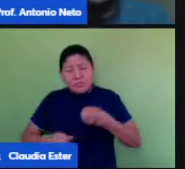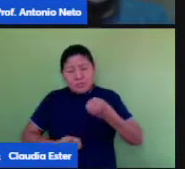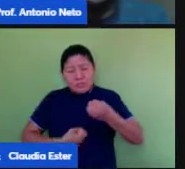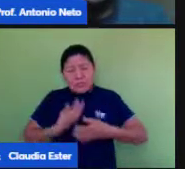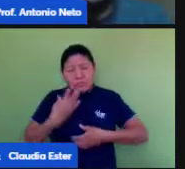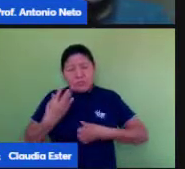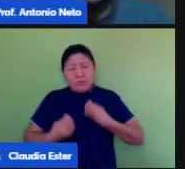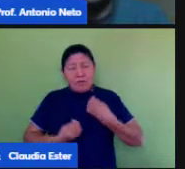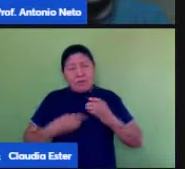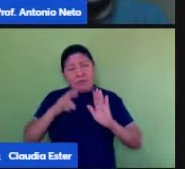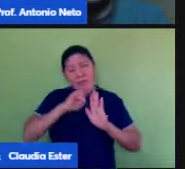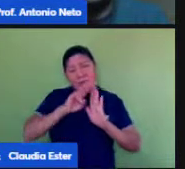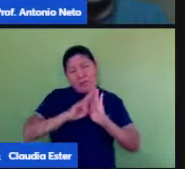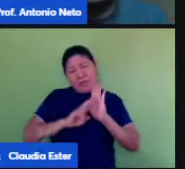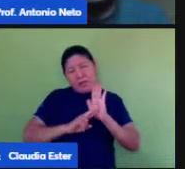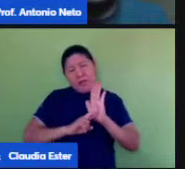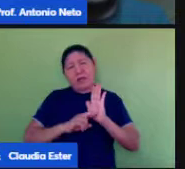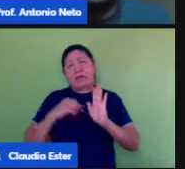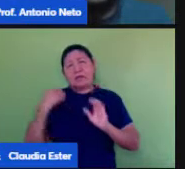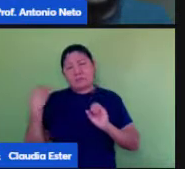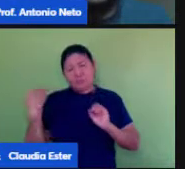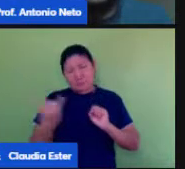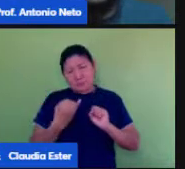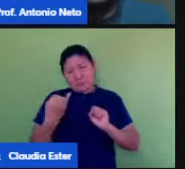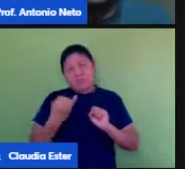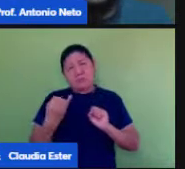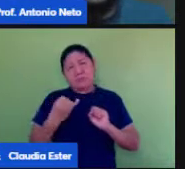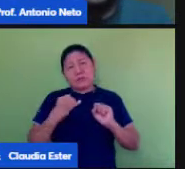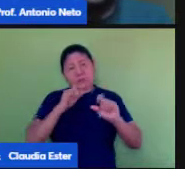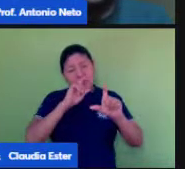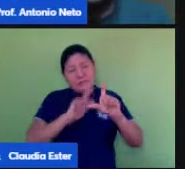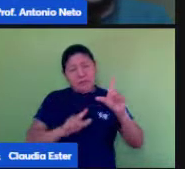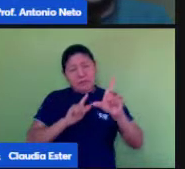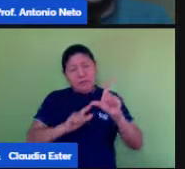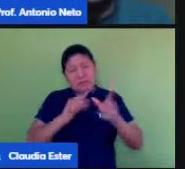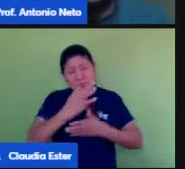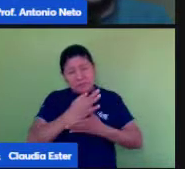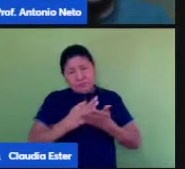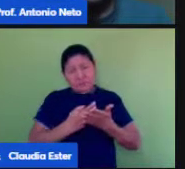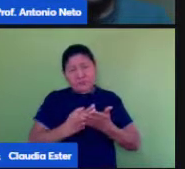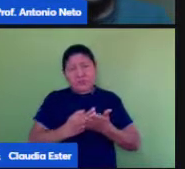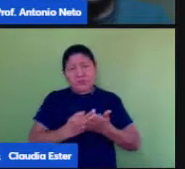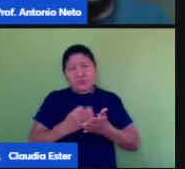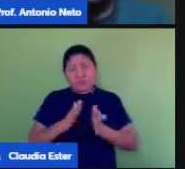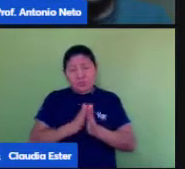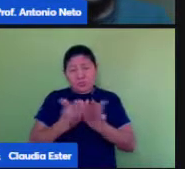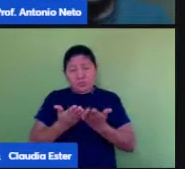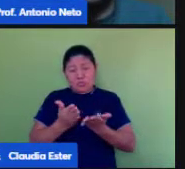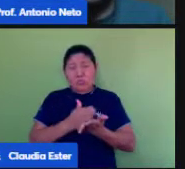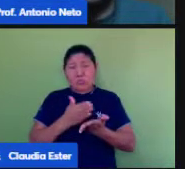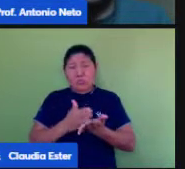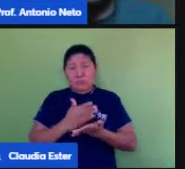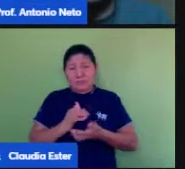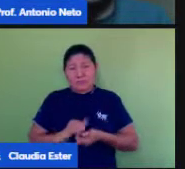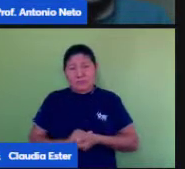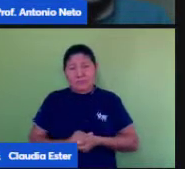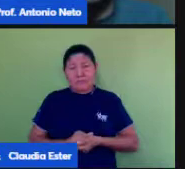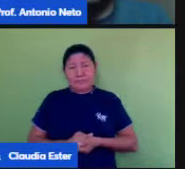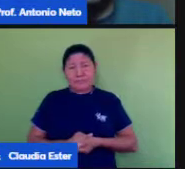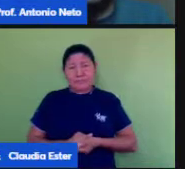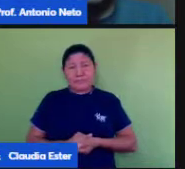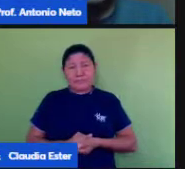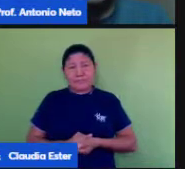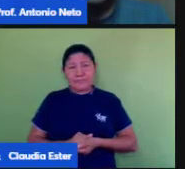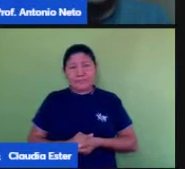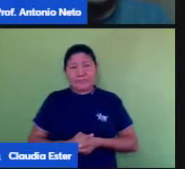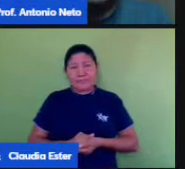formato, a distribuição e a diagramação das letras do texto na página. Próximo slide. Só um